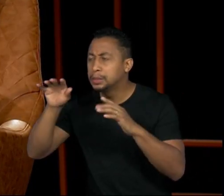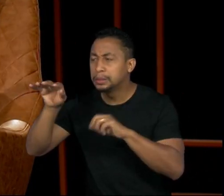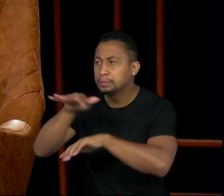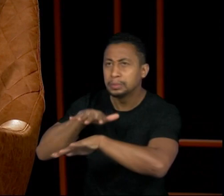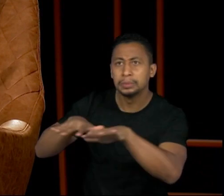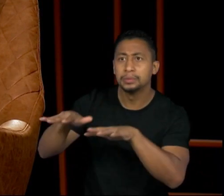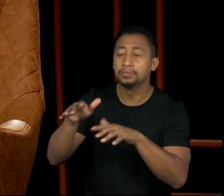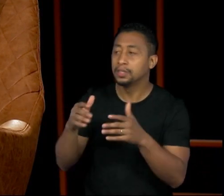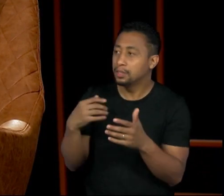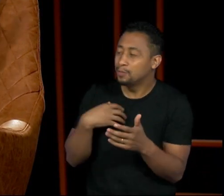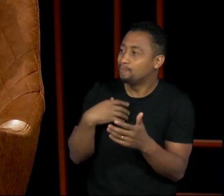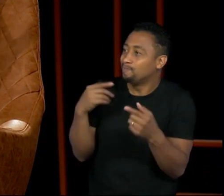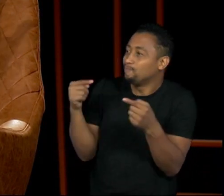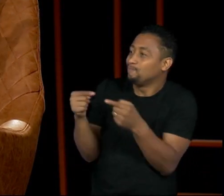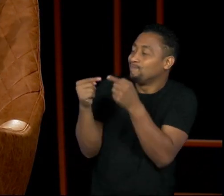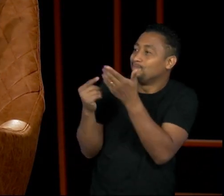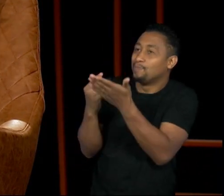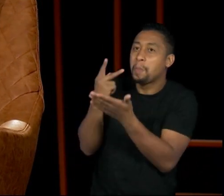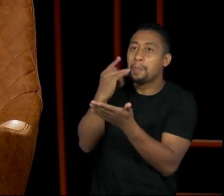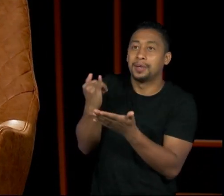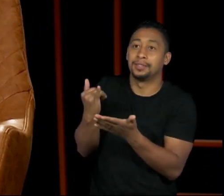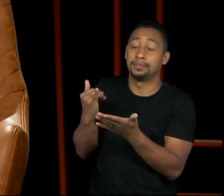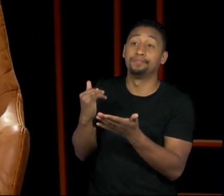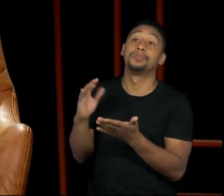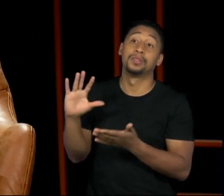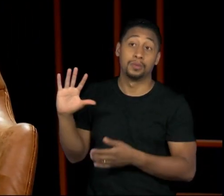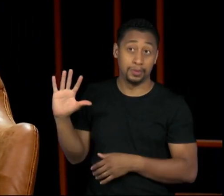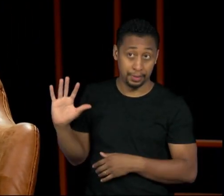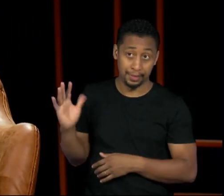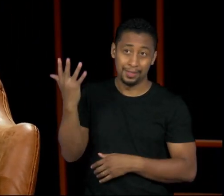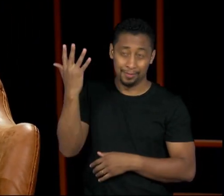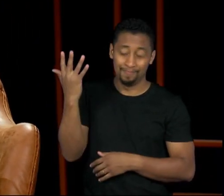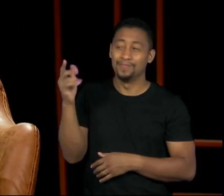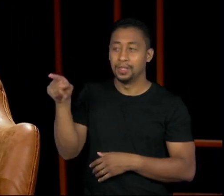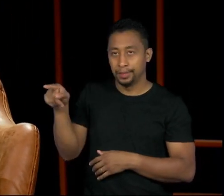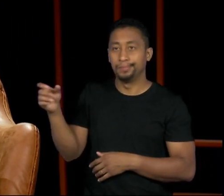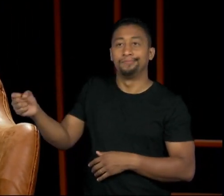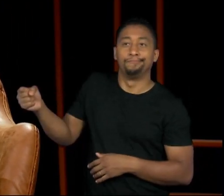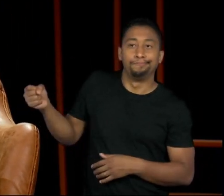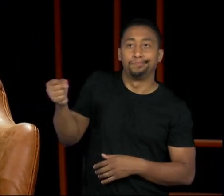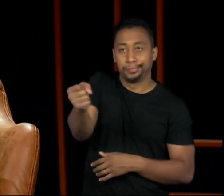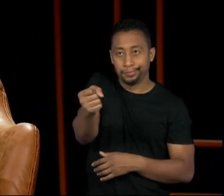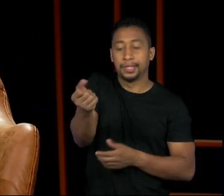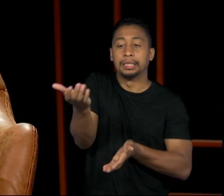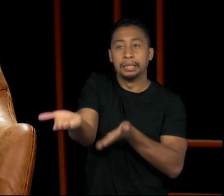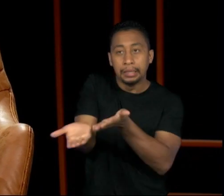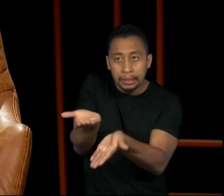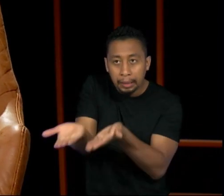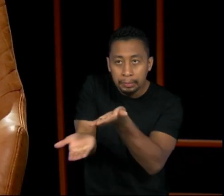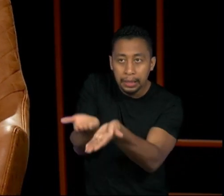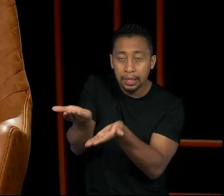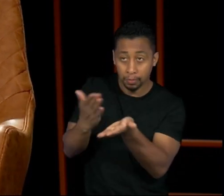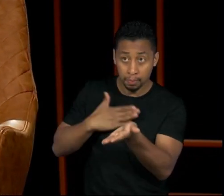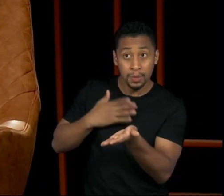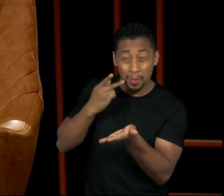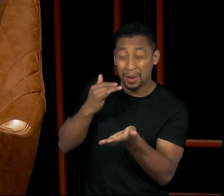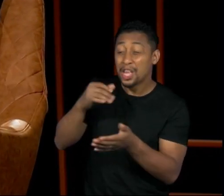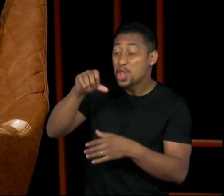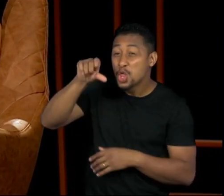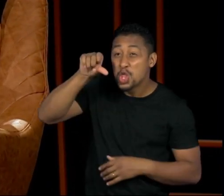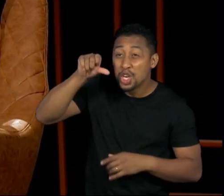muito. Então, eu internei meu pai 9 vezes. Eu cheguei a assinar guia de internação de